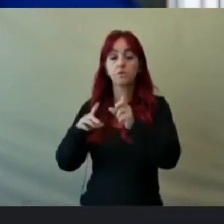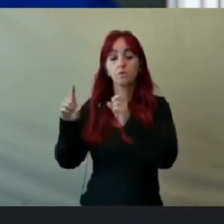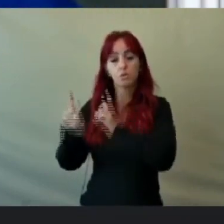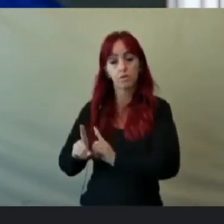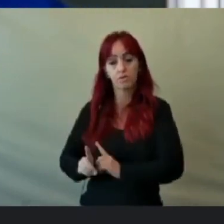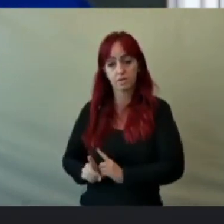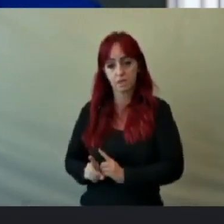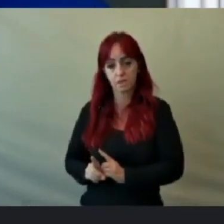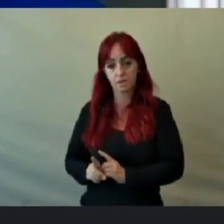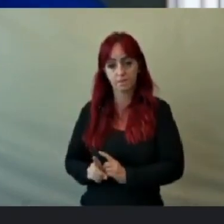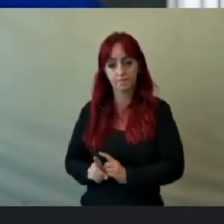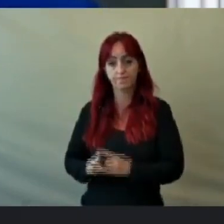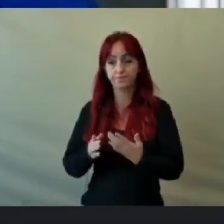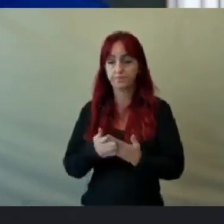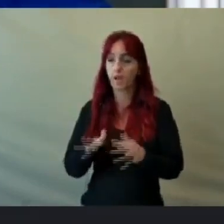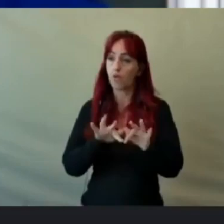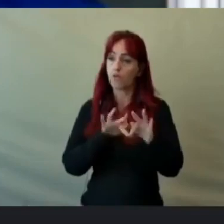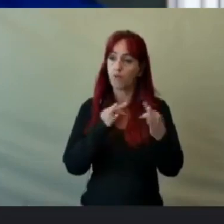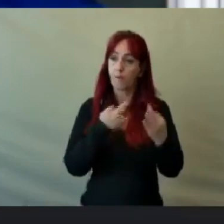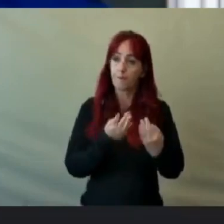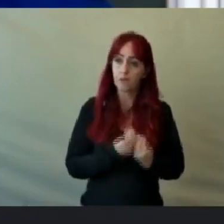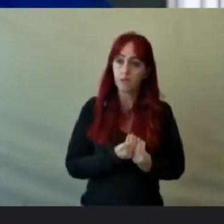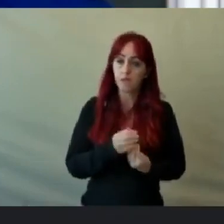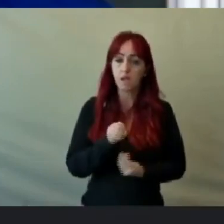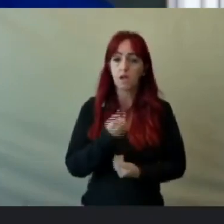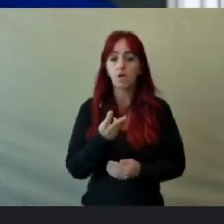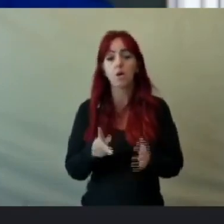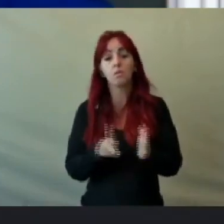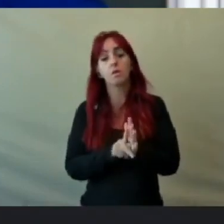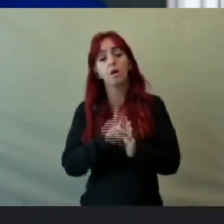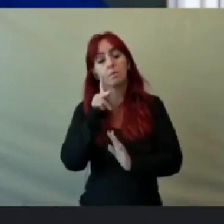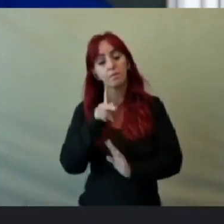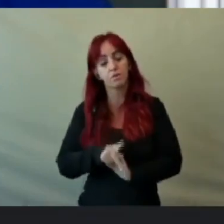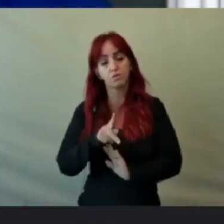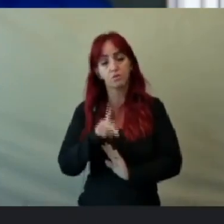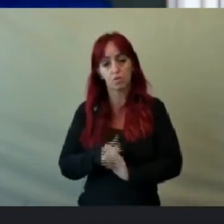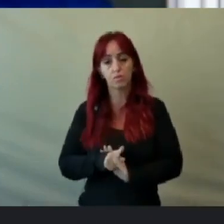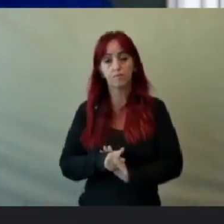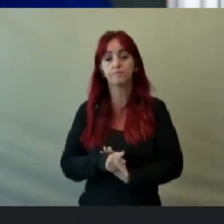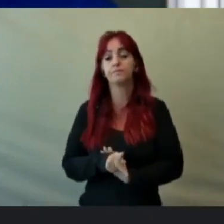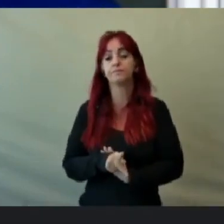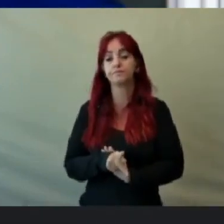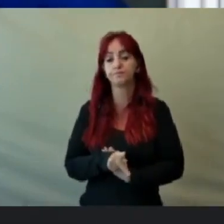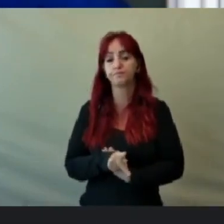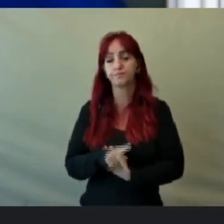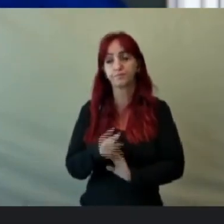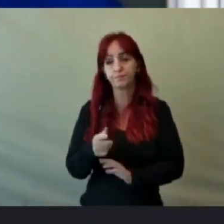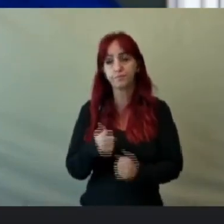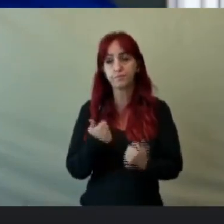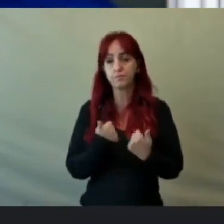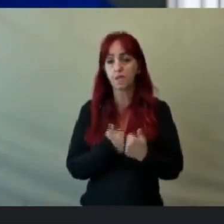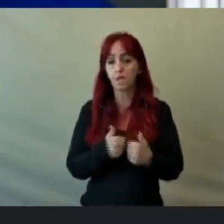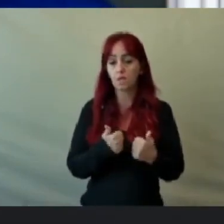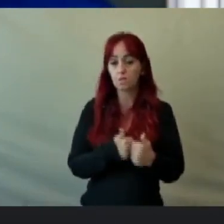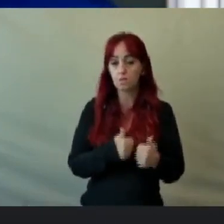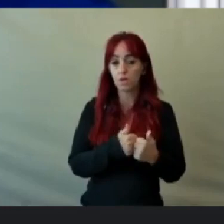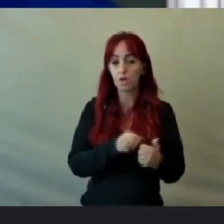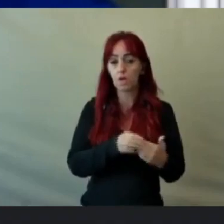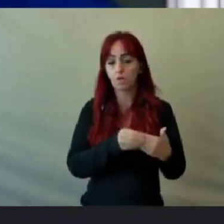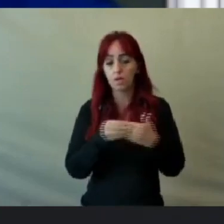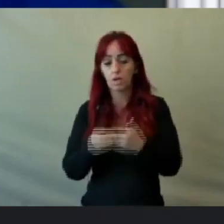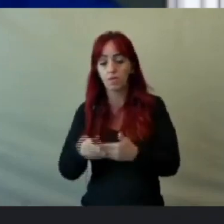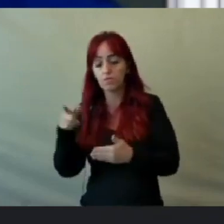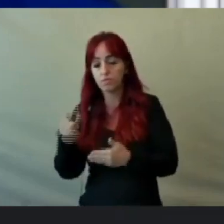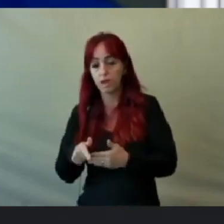ou própria pessoa de alguma maneira ou transporte da unidade vai lá busca o usuário ele passa o dia